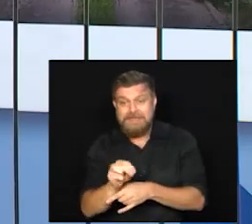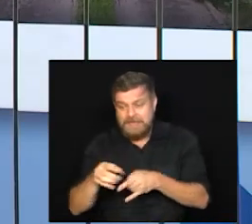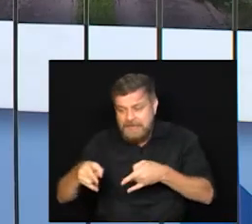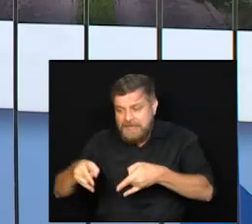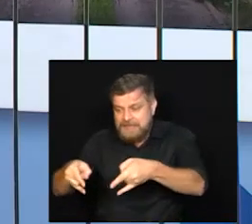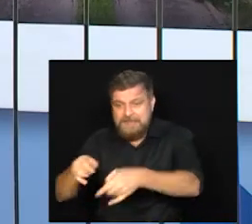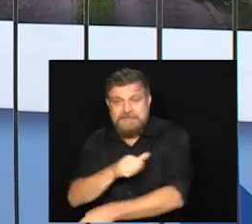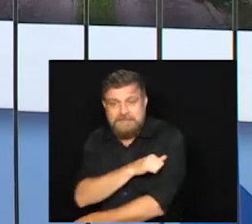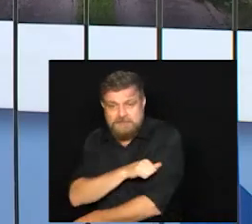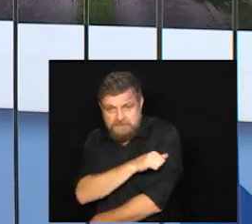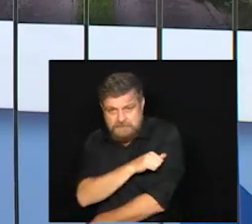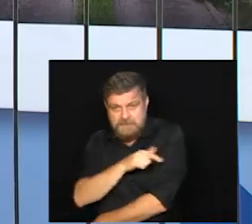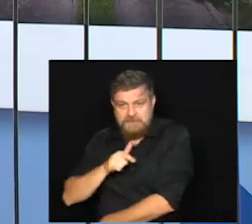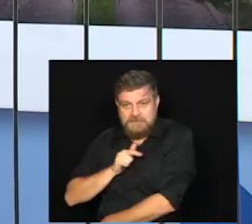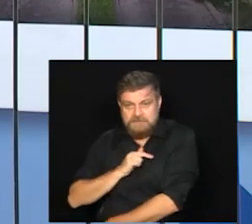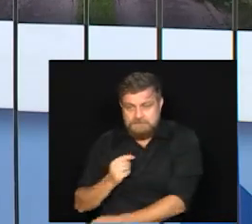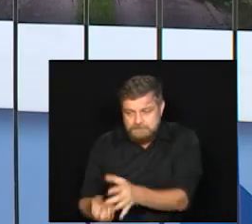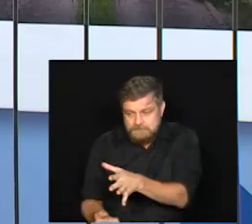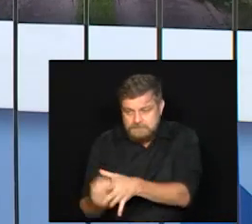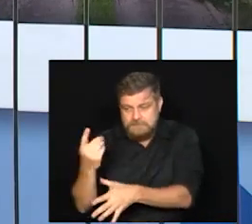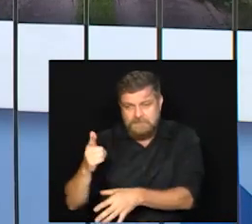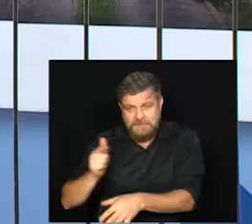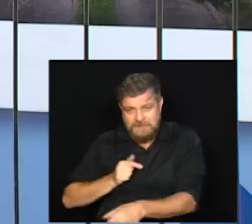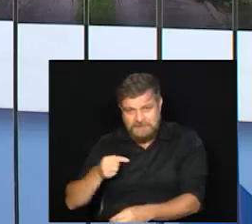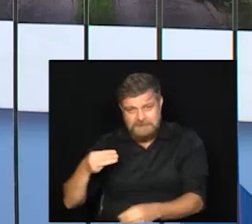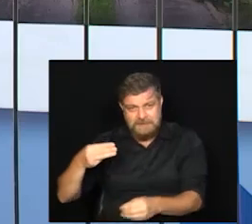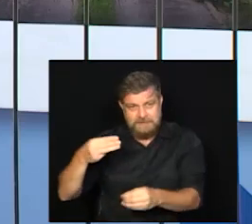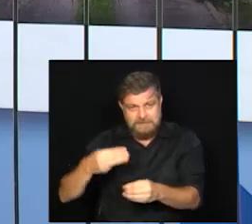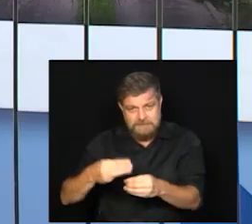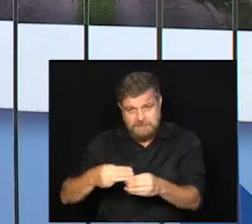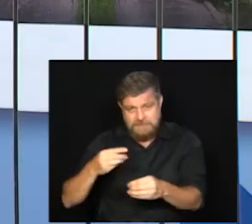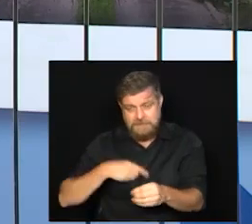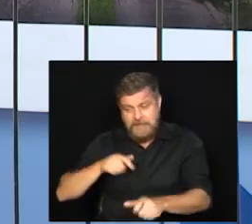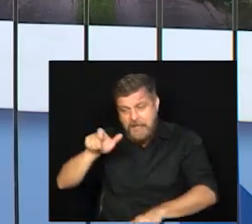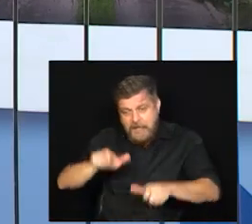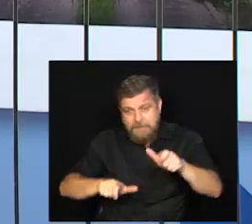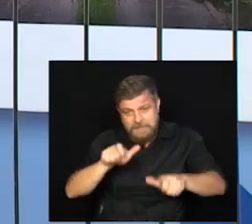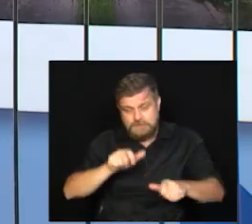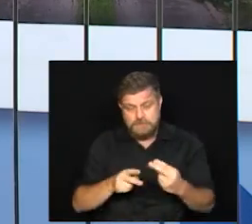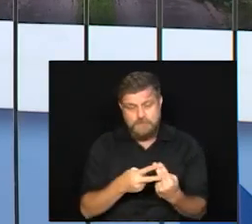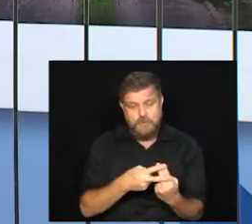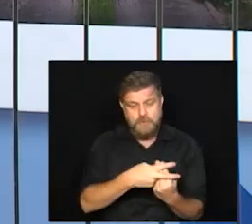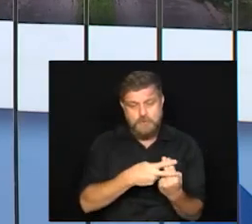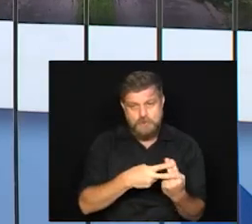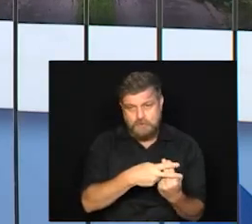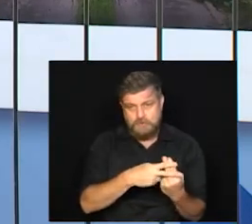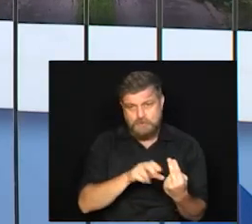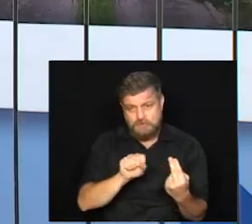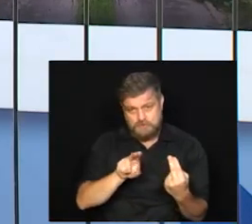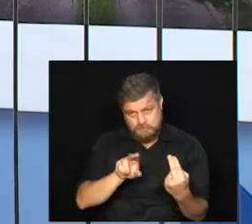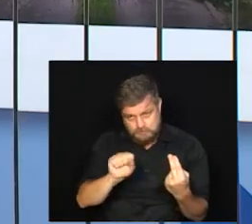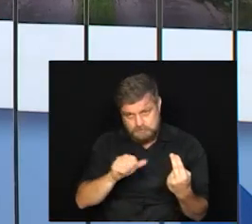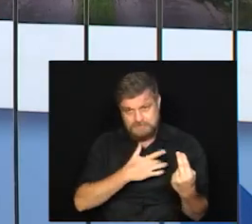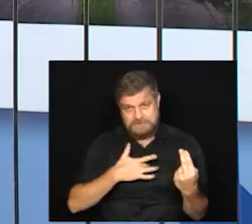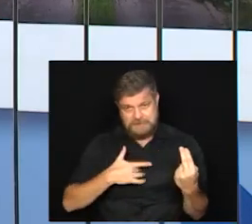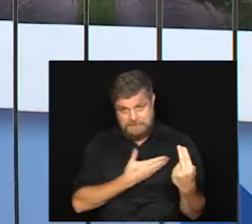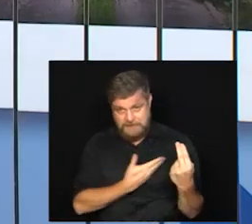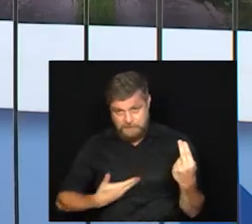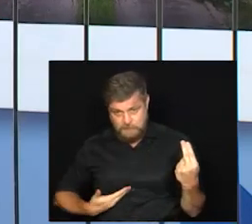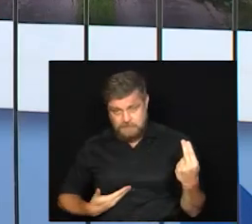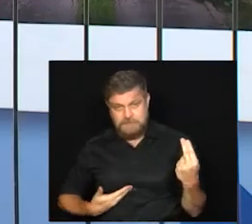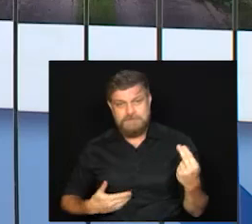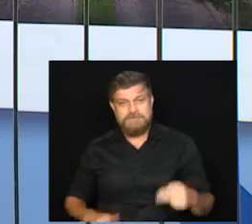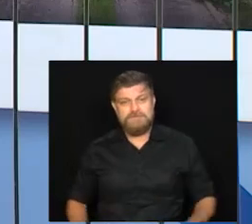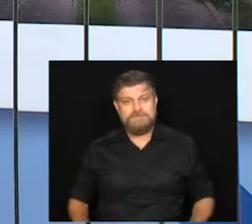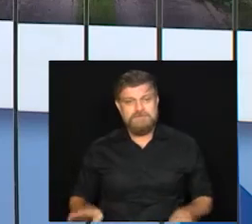enfermaria sejam implantados na unidade para os pacientes do SUS o Sistema Único de Saúde. Além